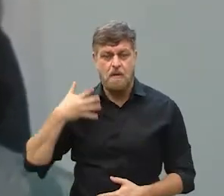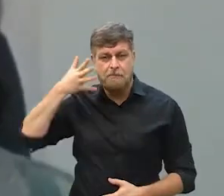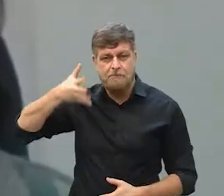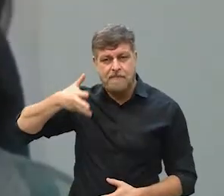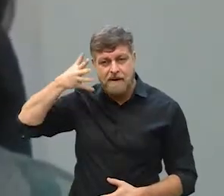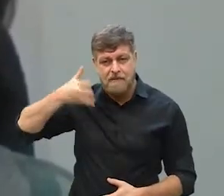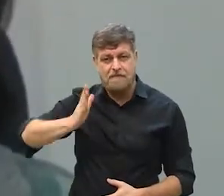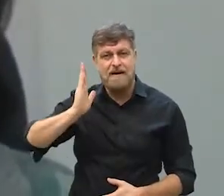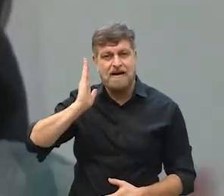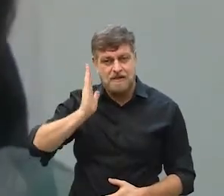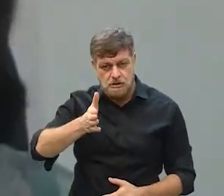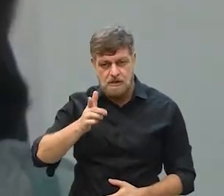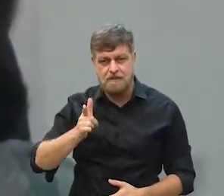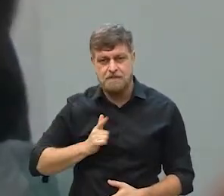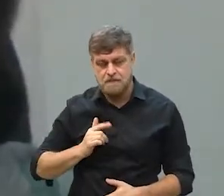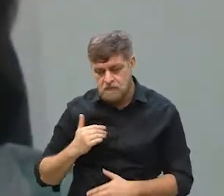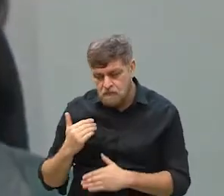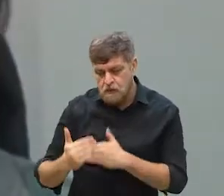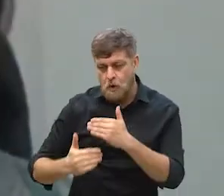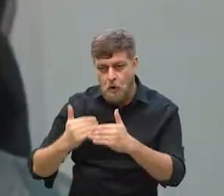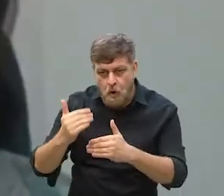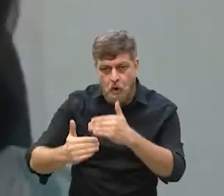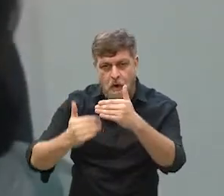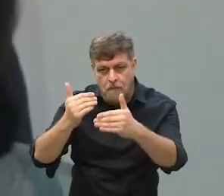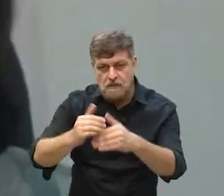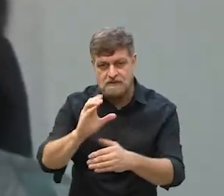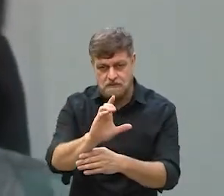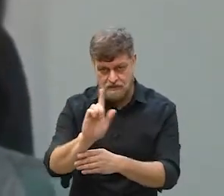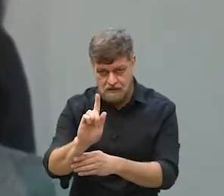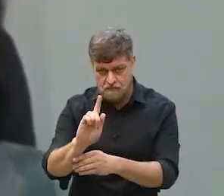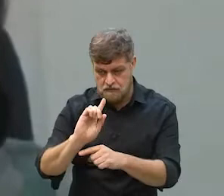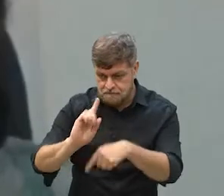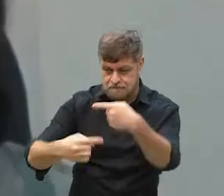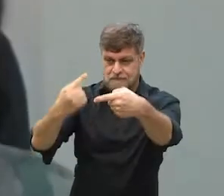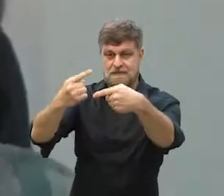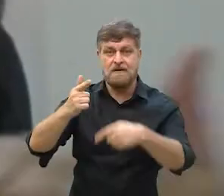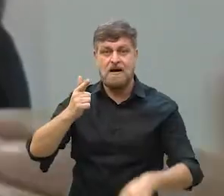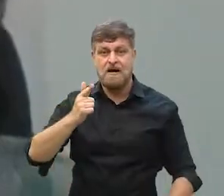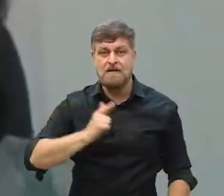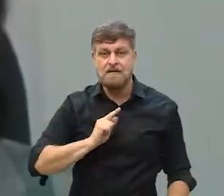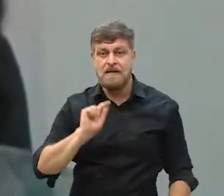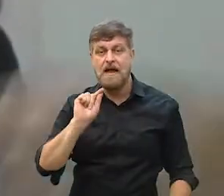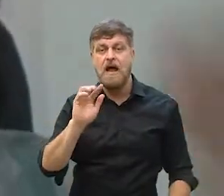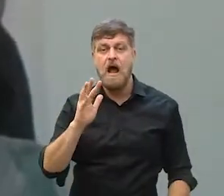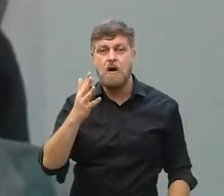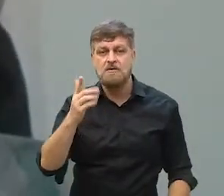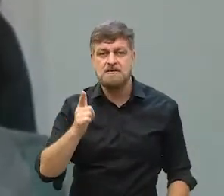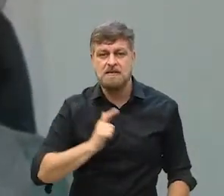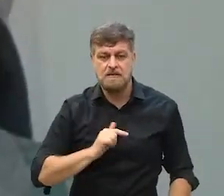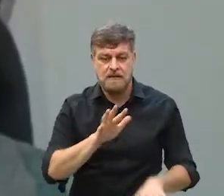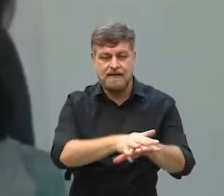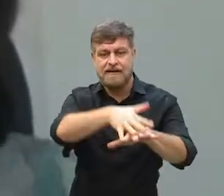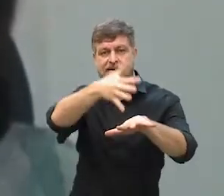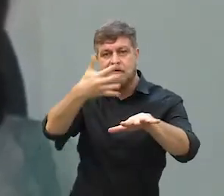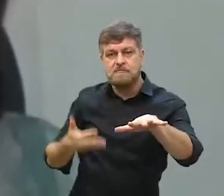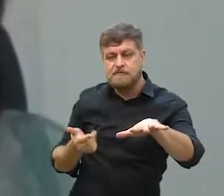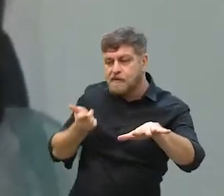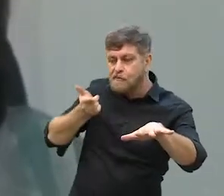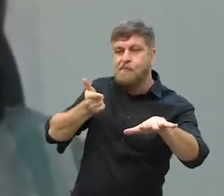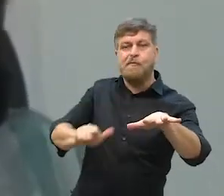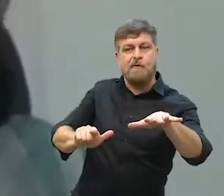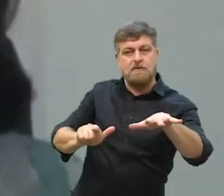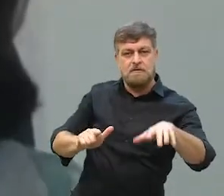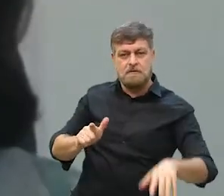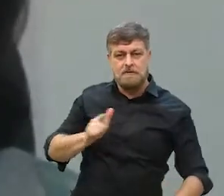de que no processo do desenvolvimento do distrito, nós tenhamos a geração de novas exclusões. Então,